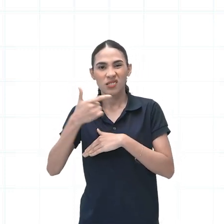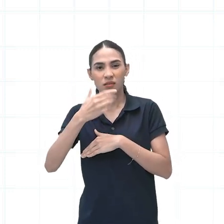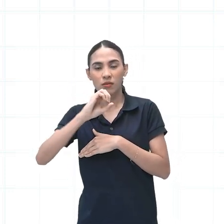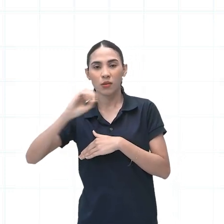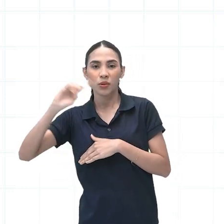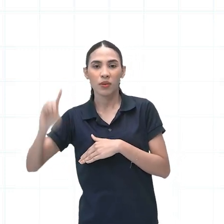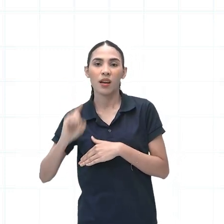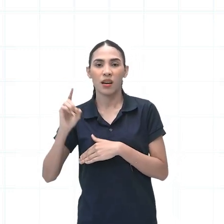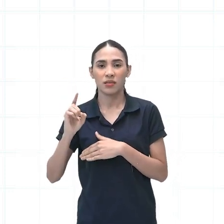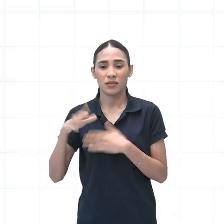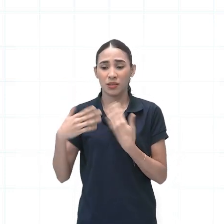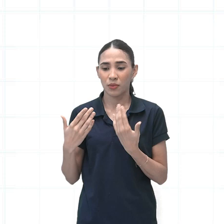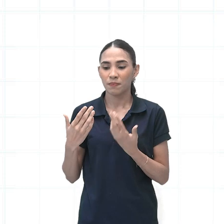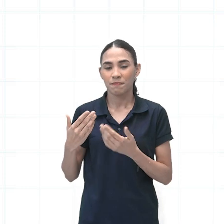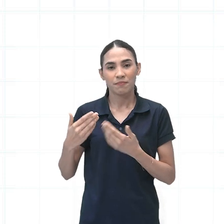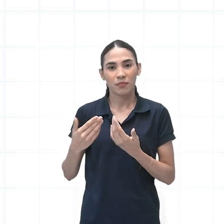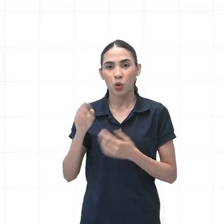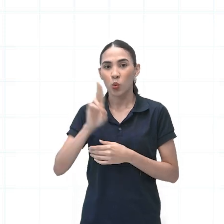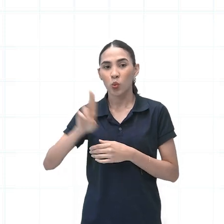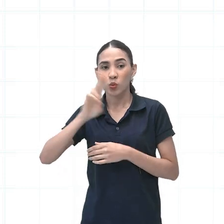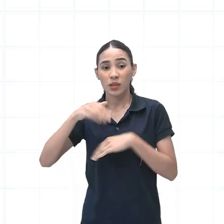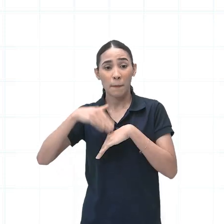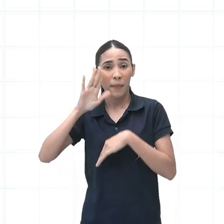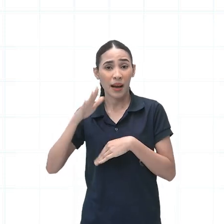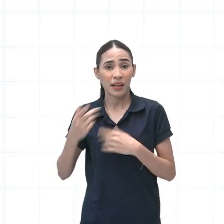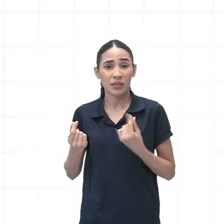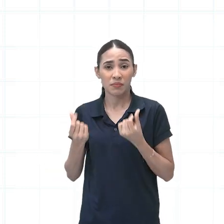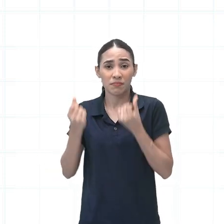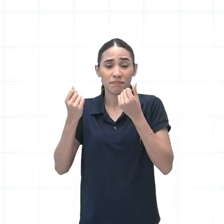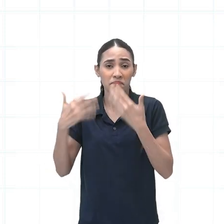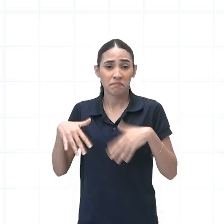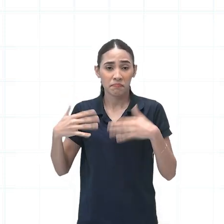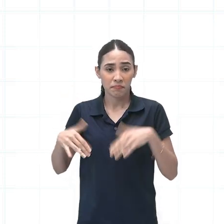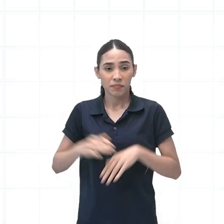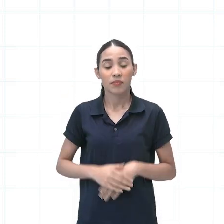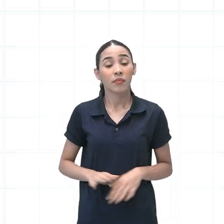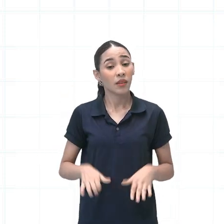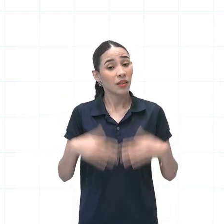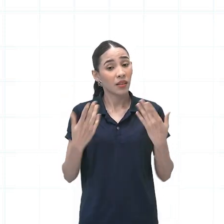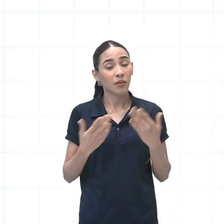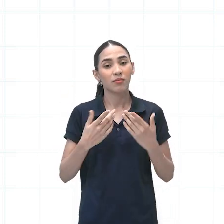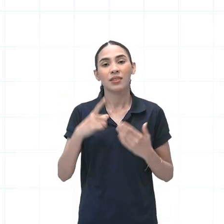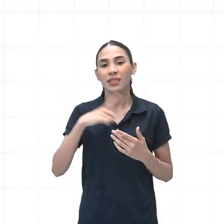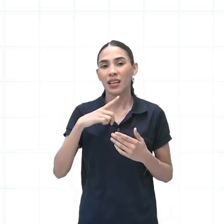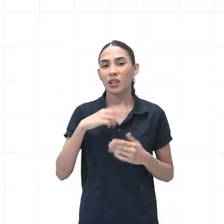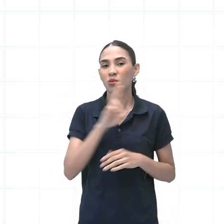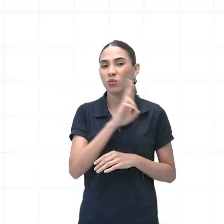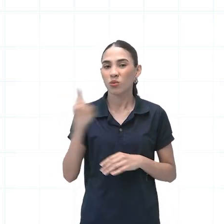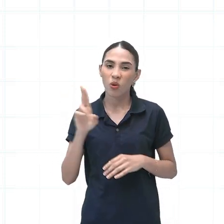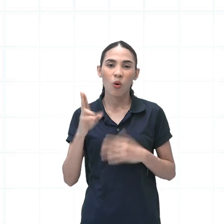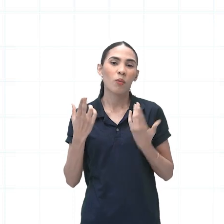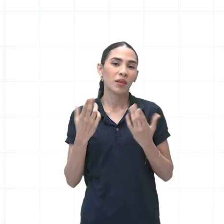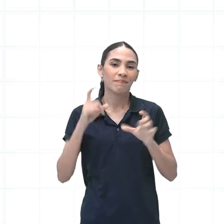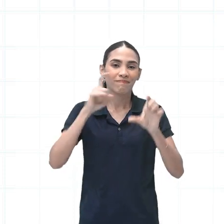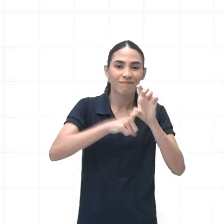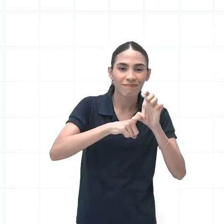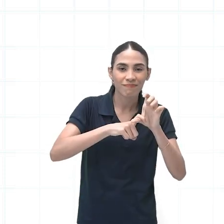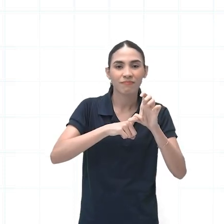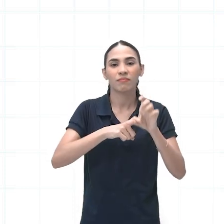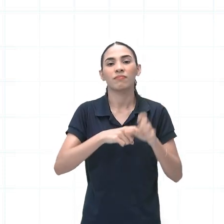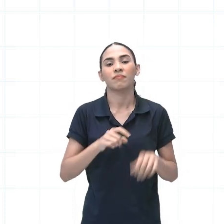perceba que ela gasta muito mais do que ela recebe. E, devido a isso, ela tem o nome negativado. Quando falamos em